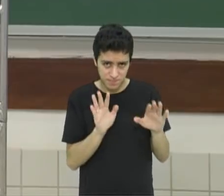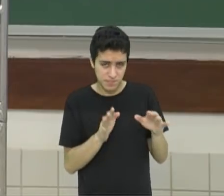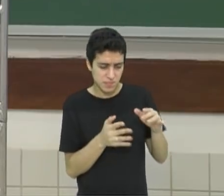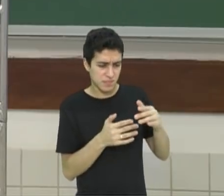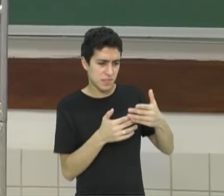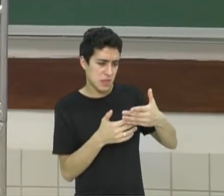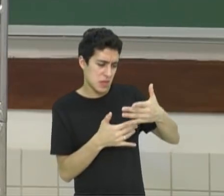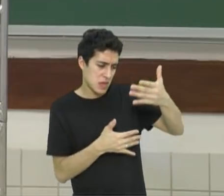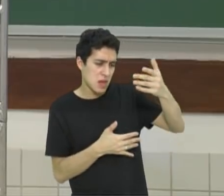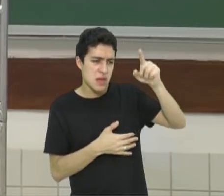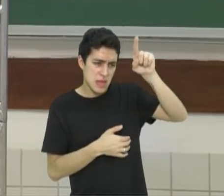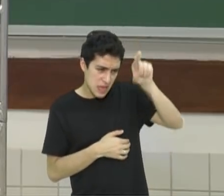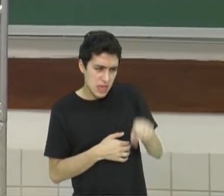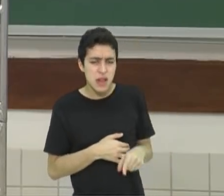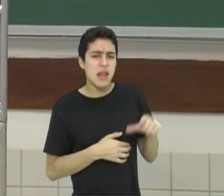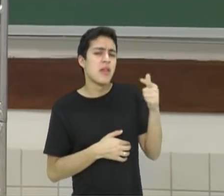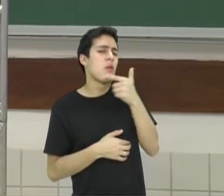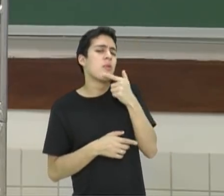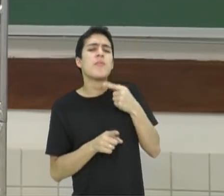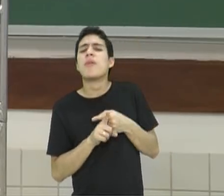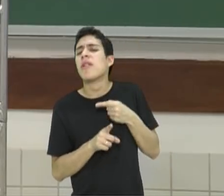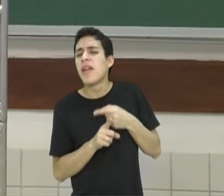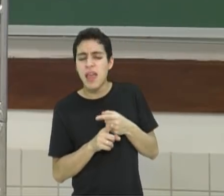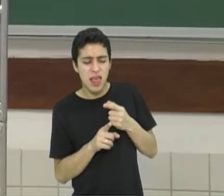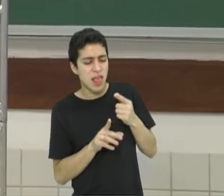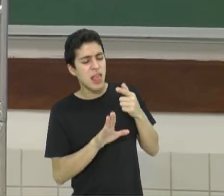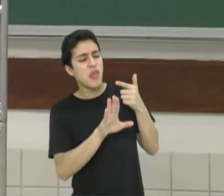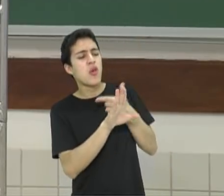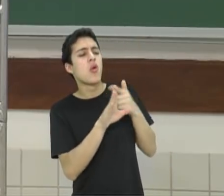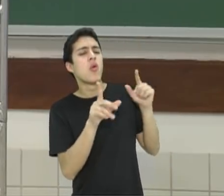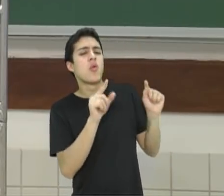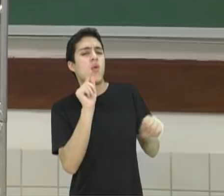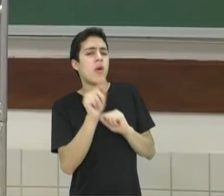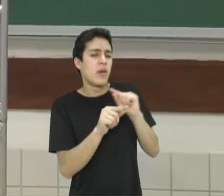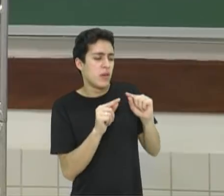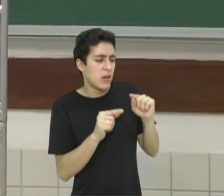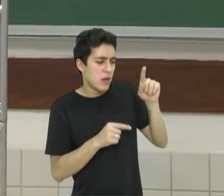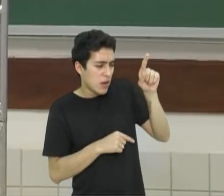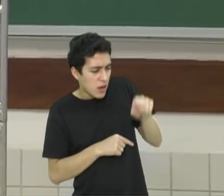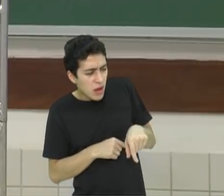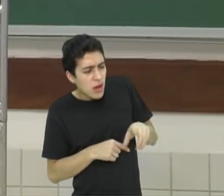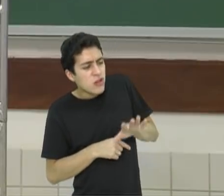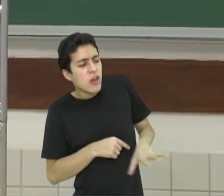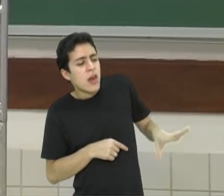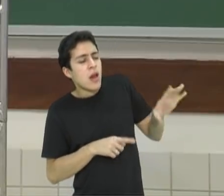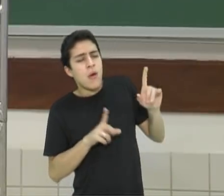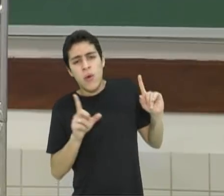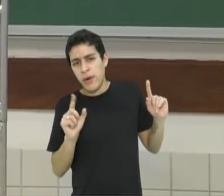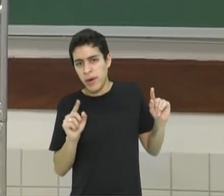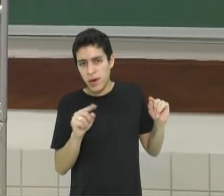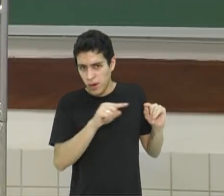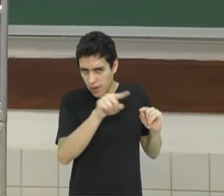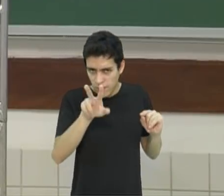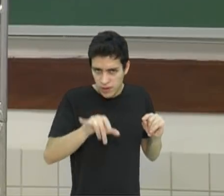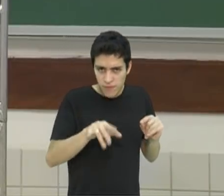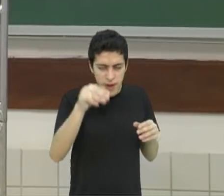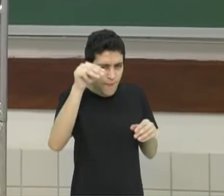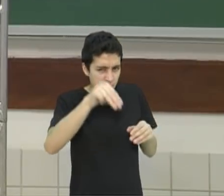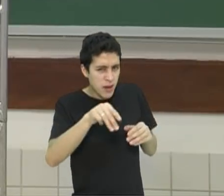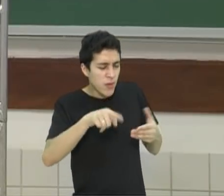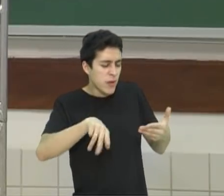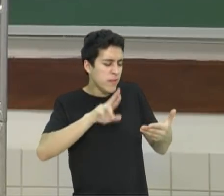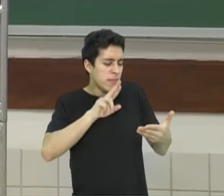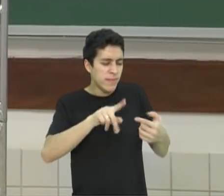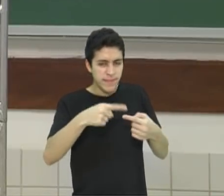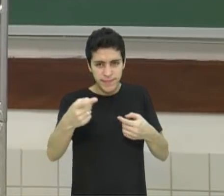todo, ele é irônico. Por quê? Onde está a ironia do texto como um todo? Você terá uns minutinhos para responder